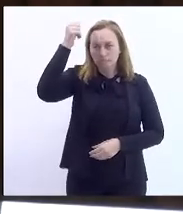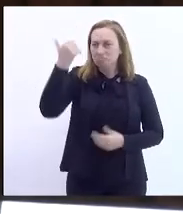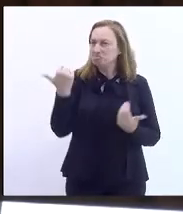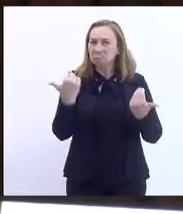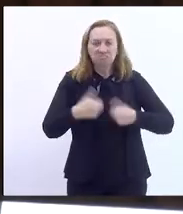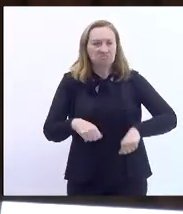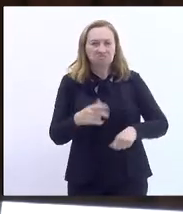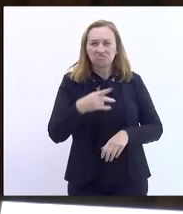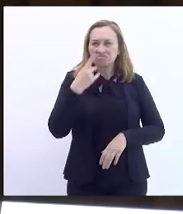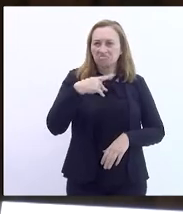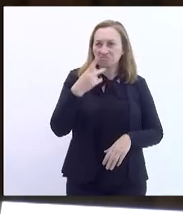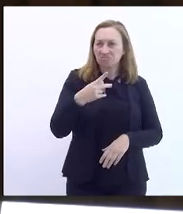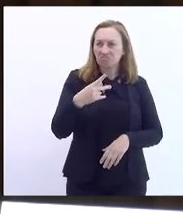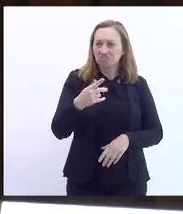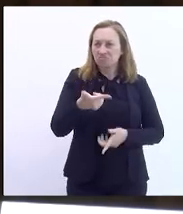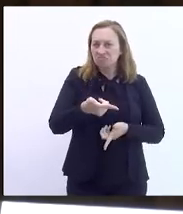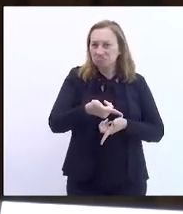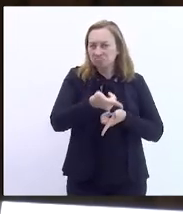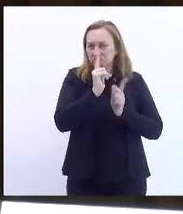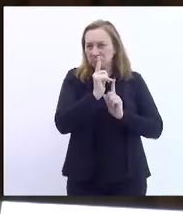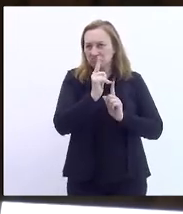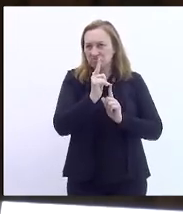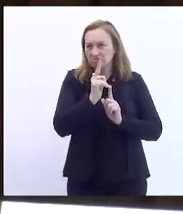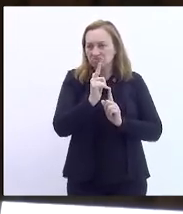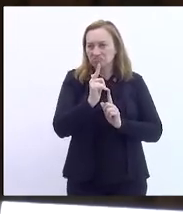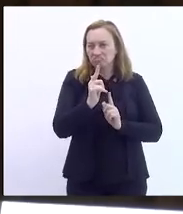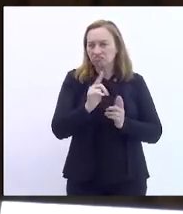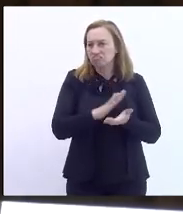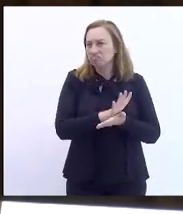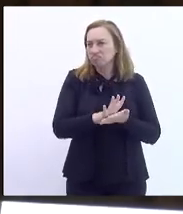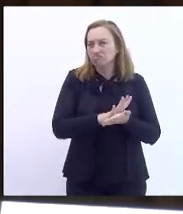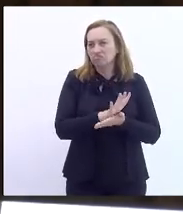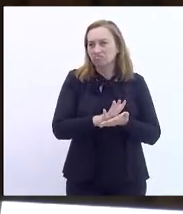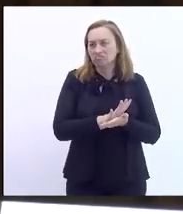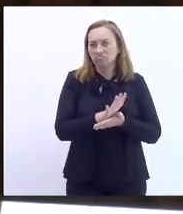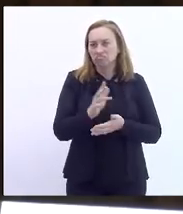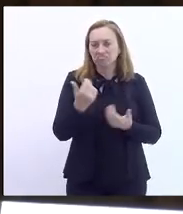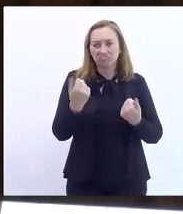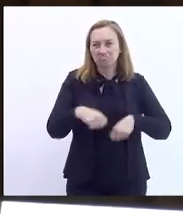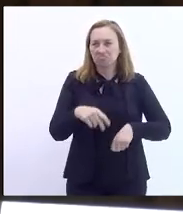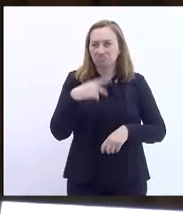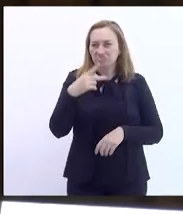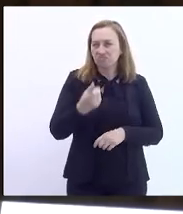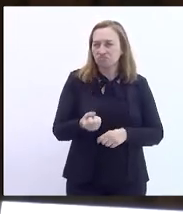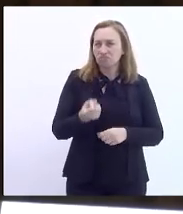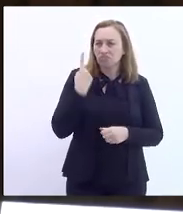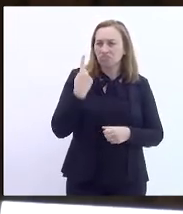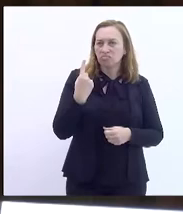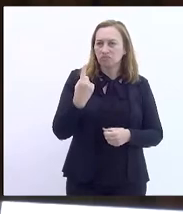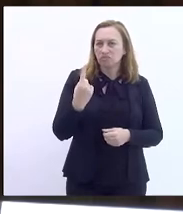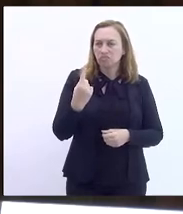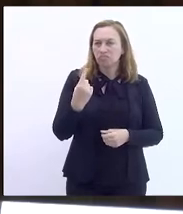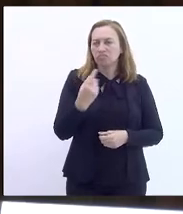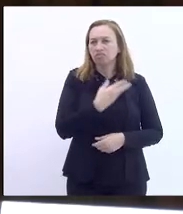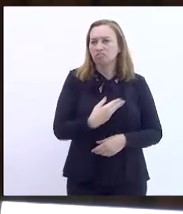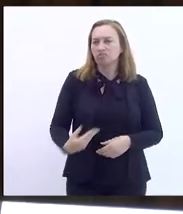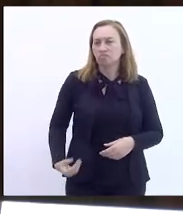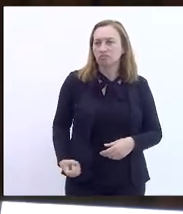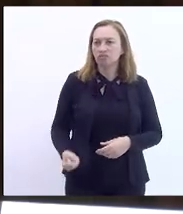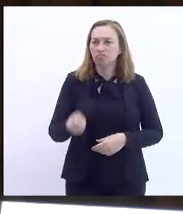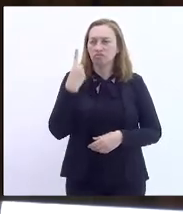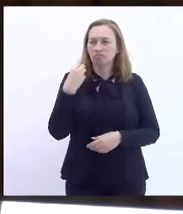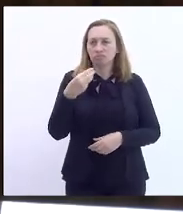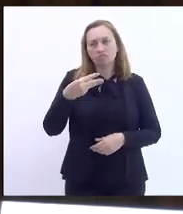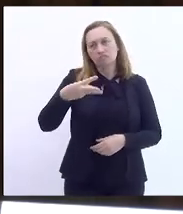precisou dizer vou mirar e atirar na cabecinha ele não precisou dizer isso como o ex-governador em Juiz